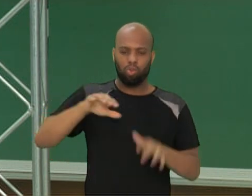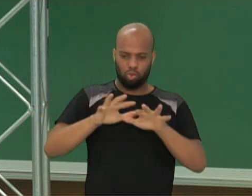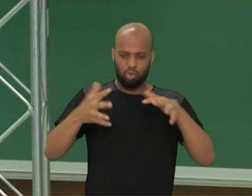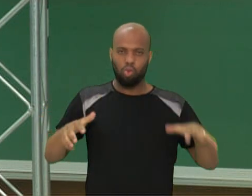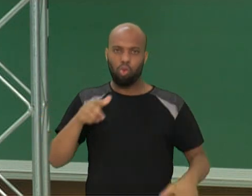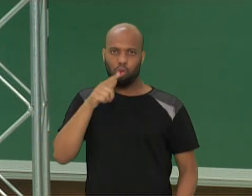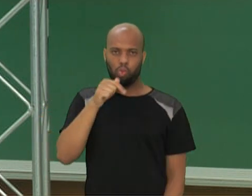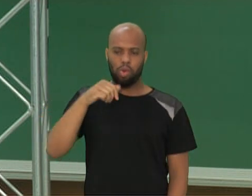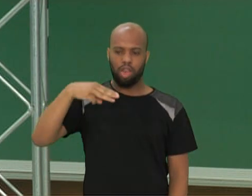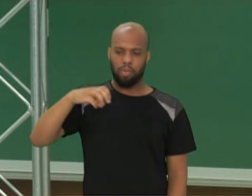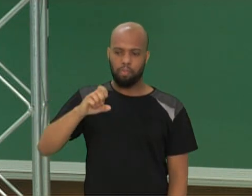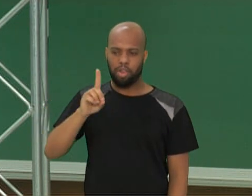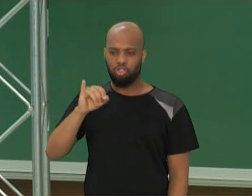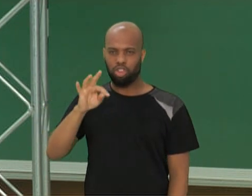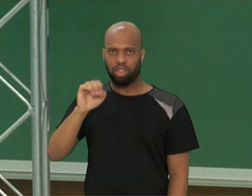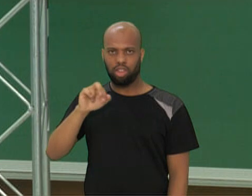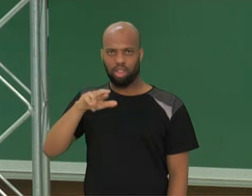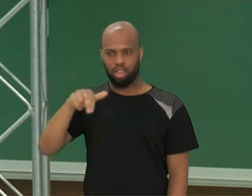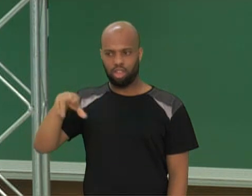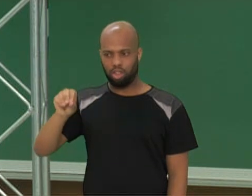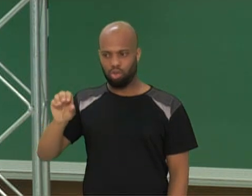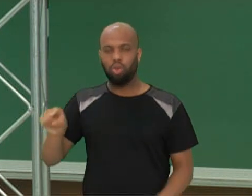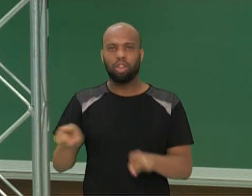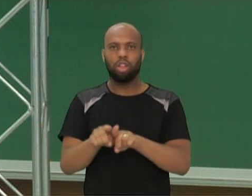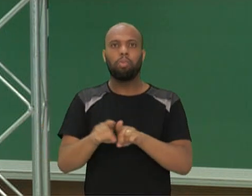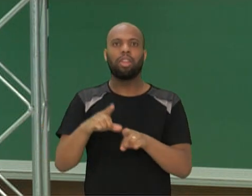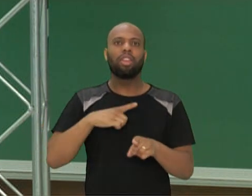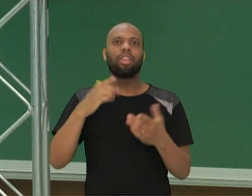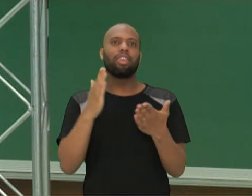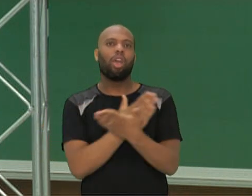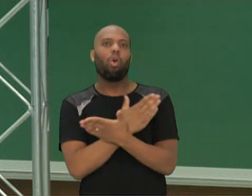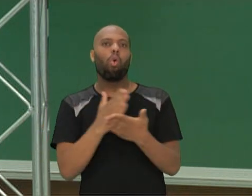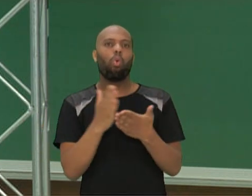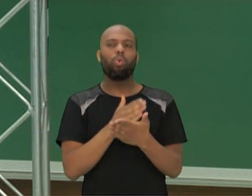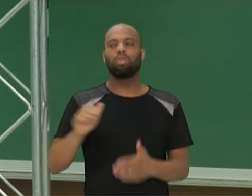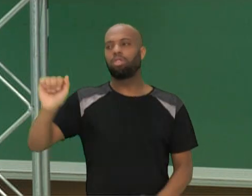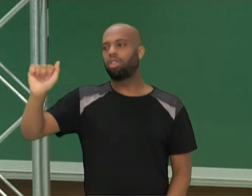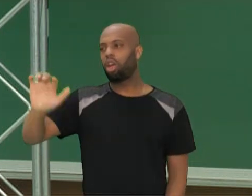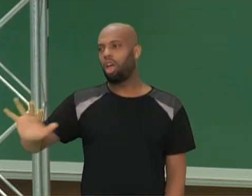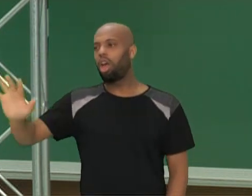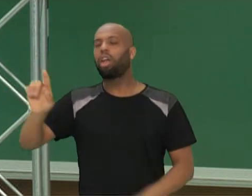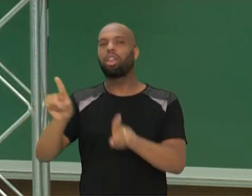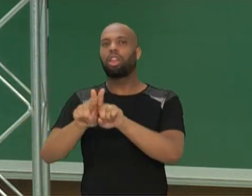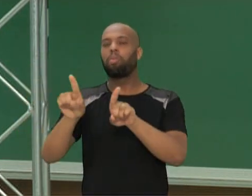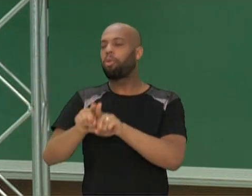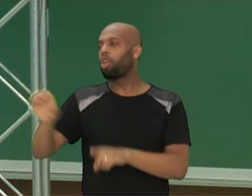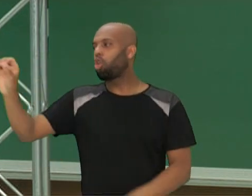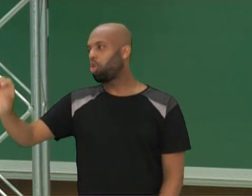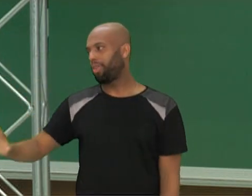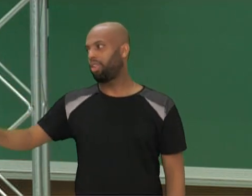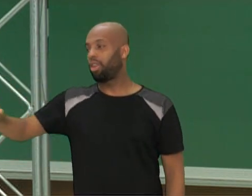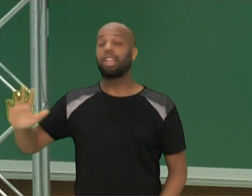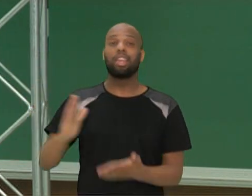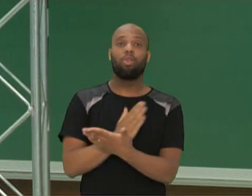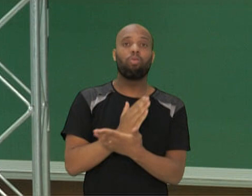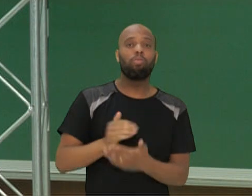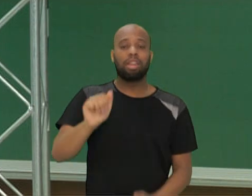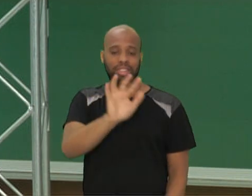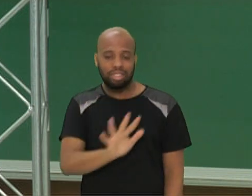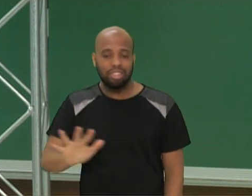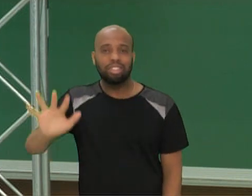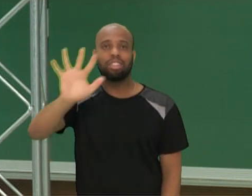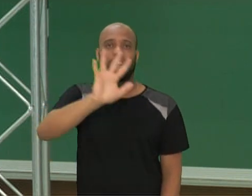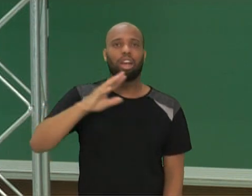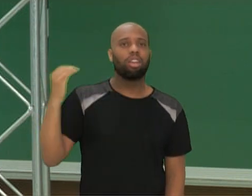entre Europa e África, e também algumas partes da Ásia e da Oceania. Então, são algumas áreas que